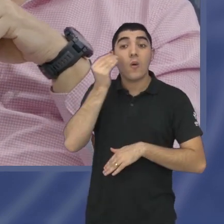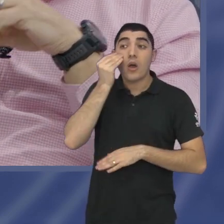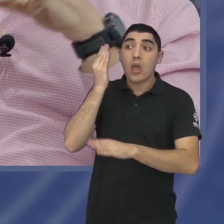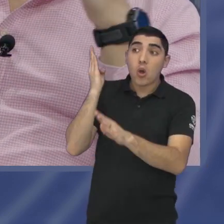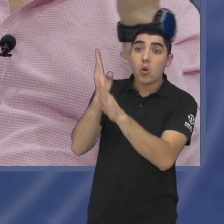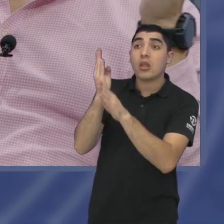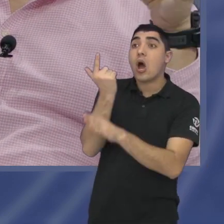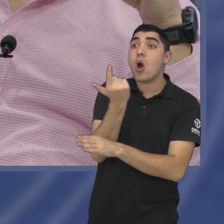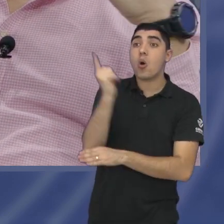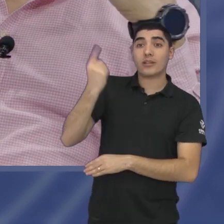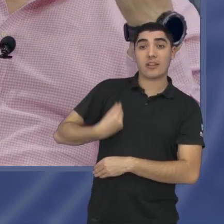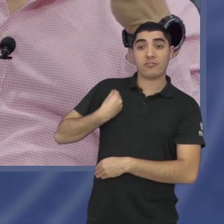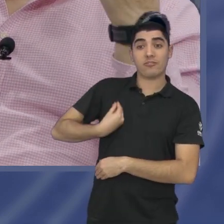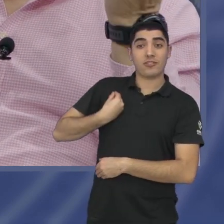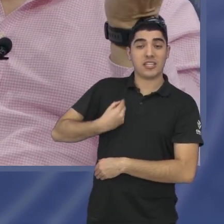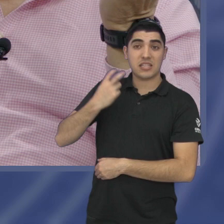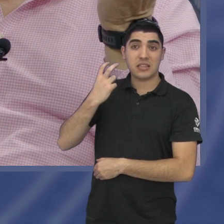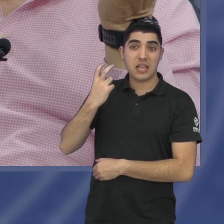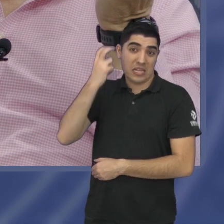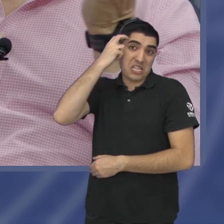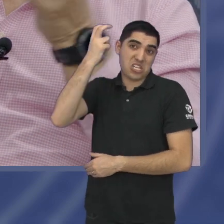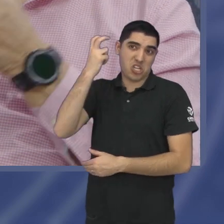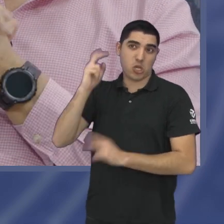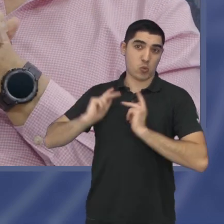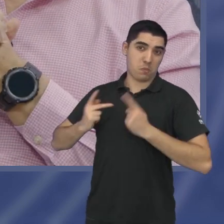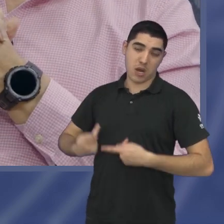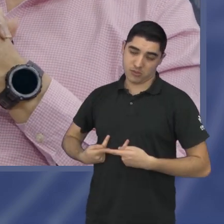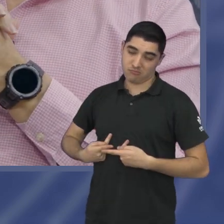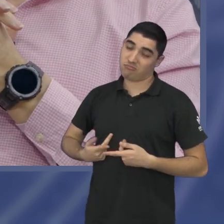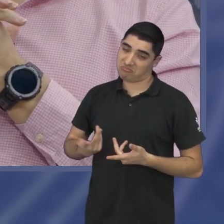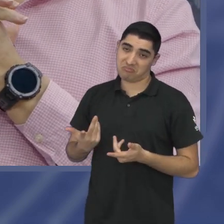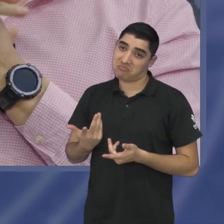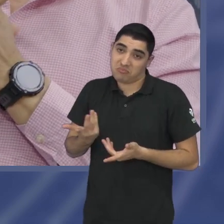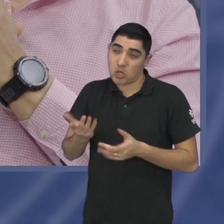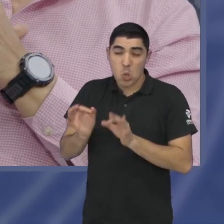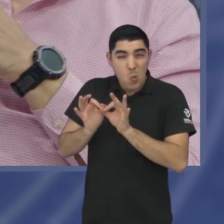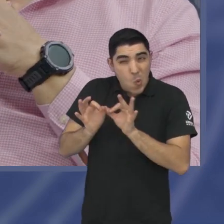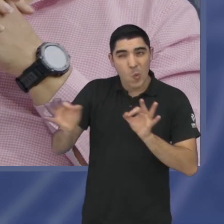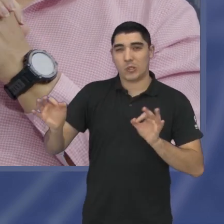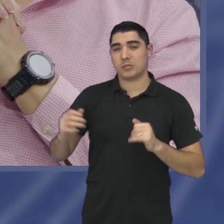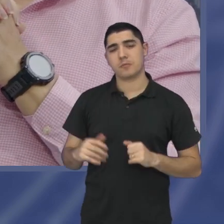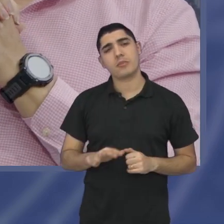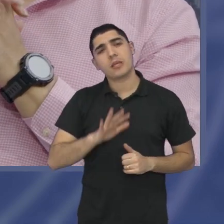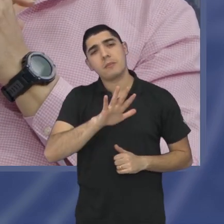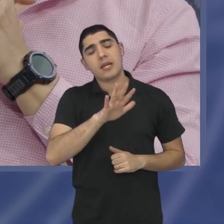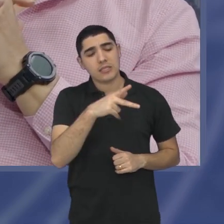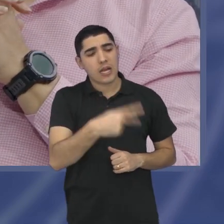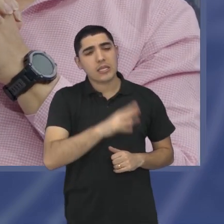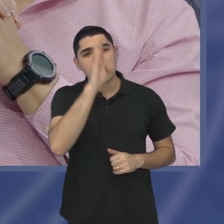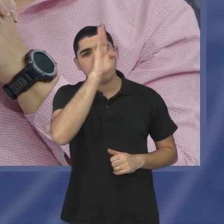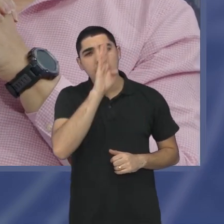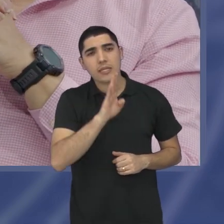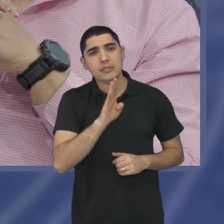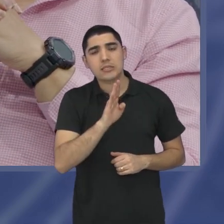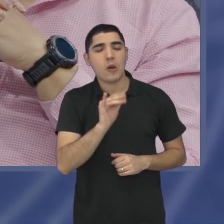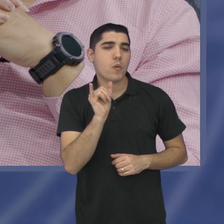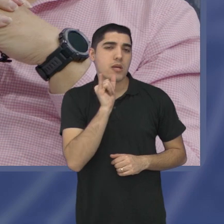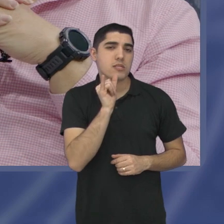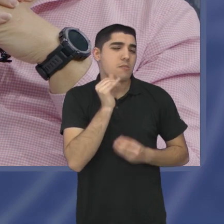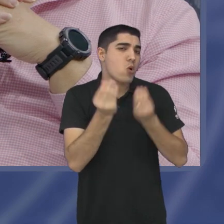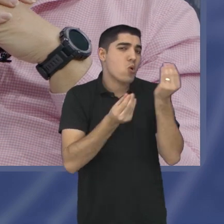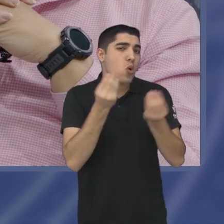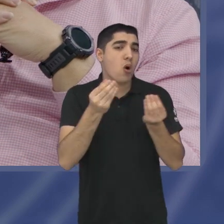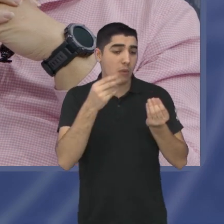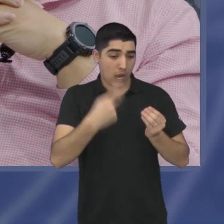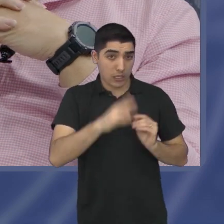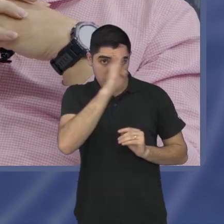inteligente de uma outra civilização apontando para cá. E como que está a nível Brasil mesmo, das nossas pesquisas, como que o Brasil